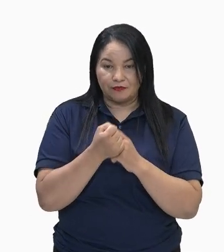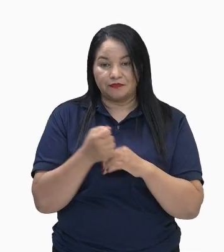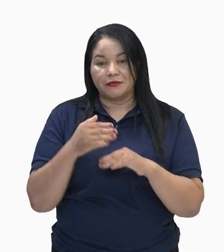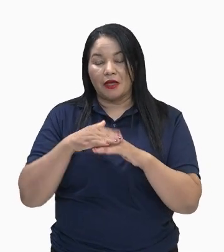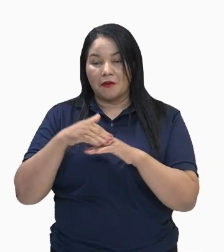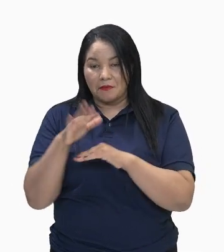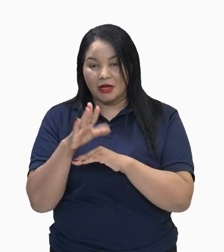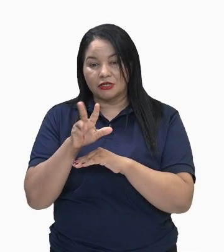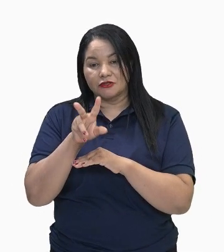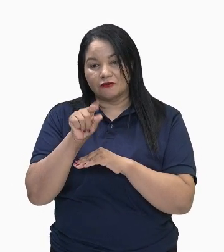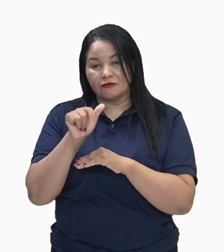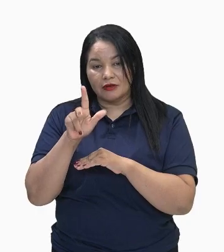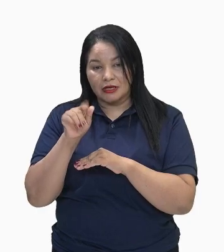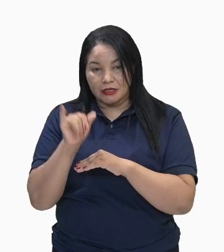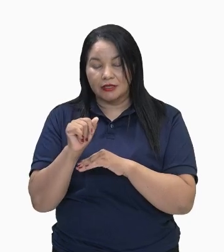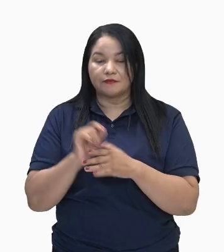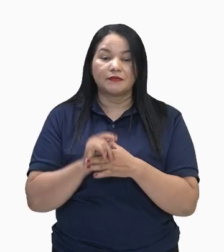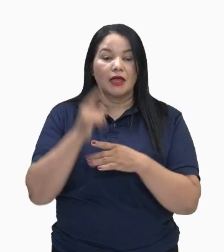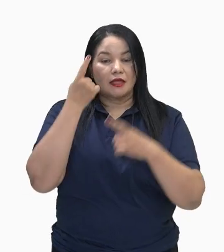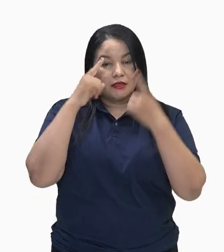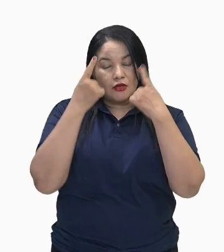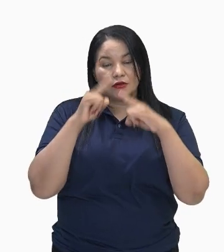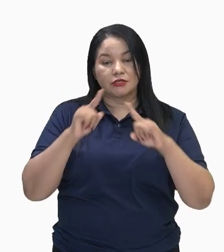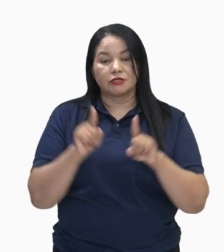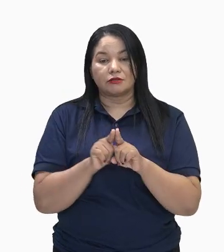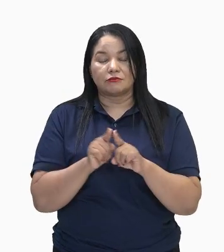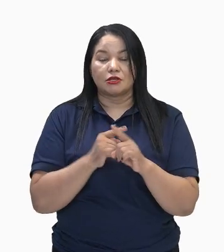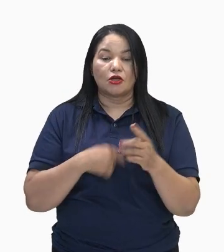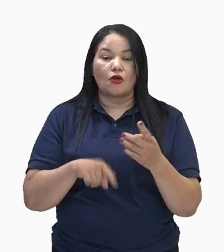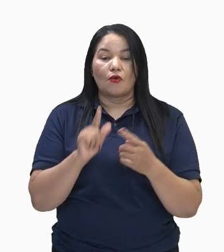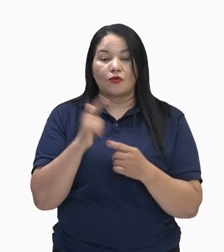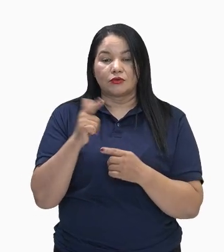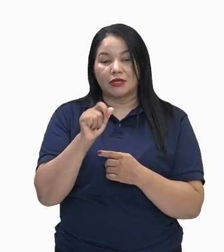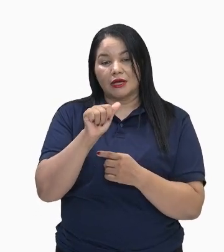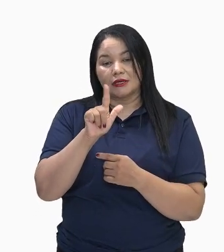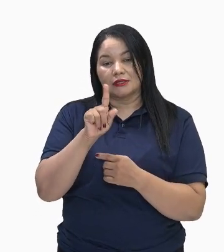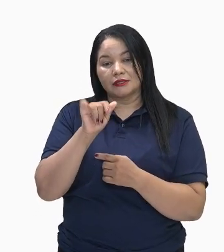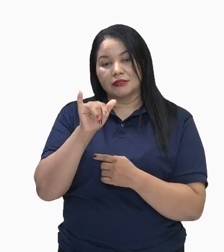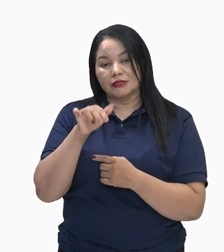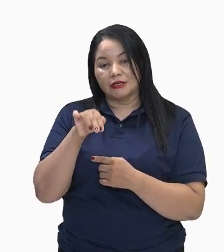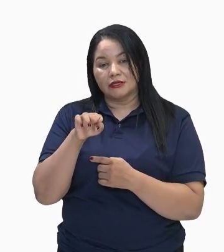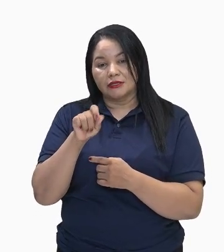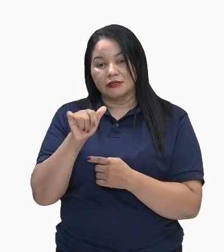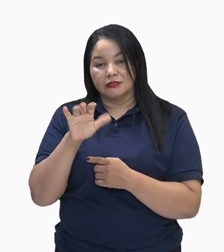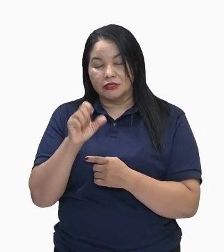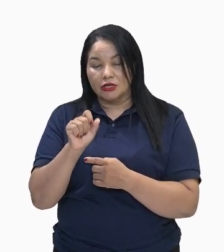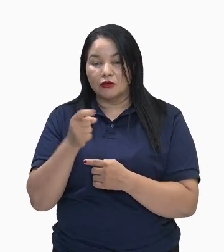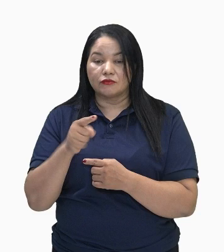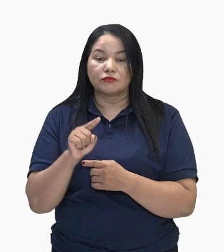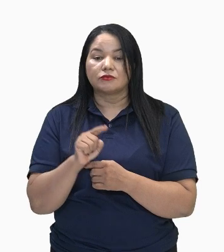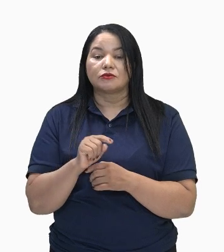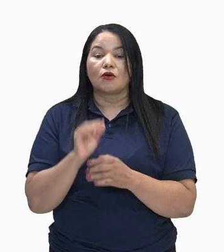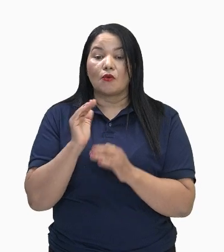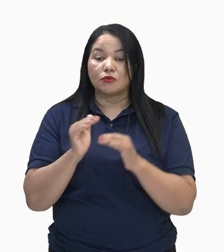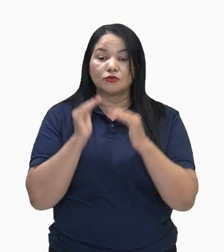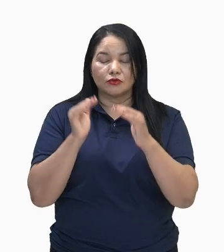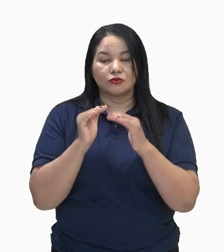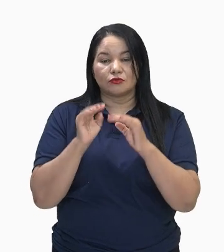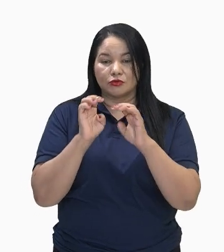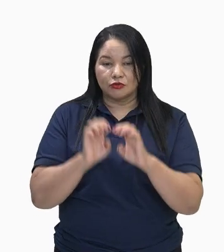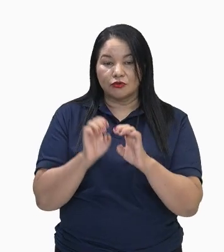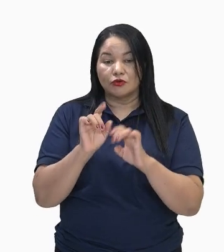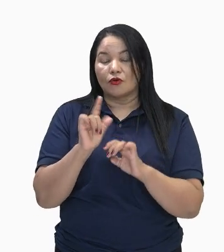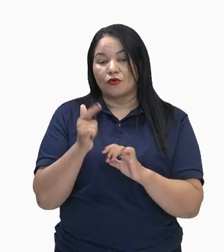mais-valia, ideologia e alienação, superestrutura e